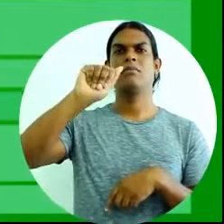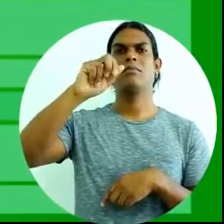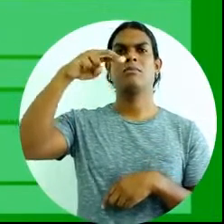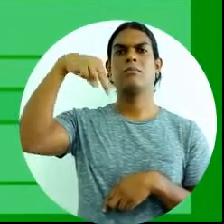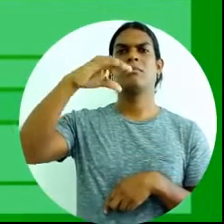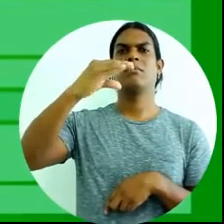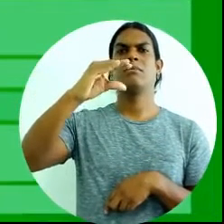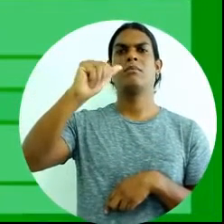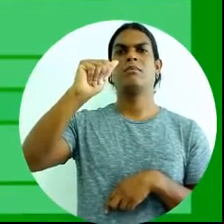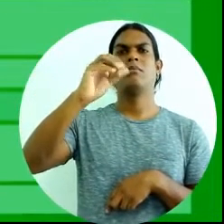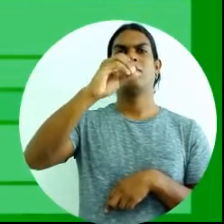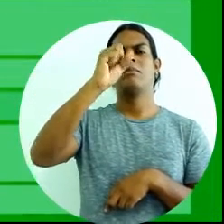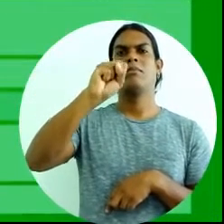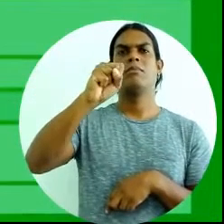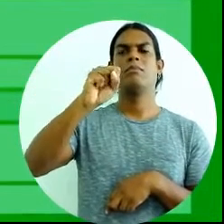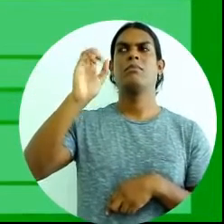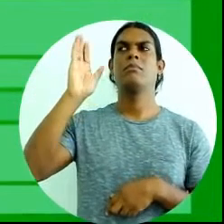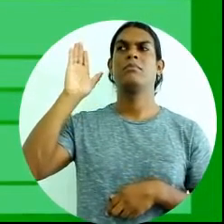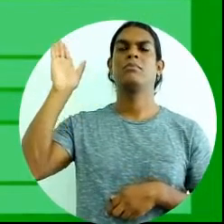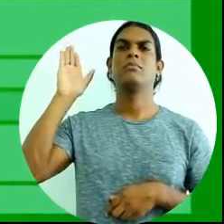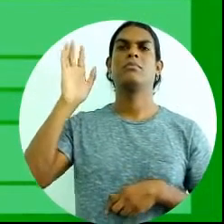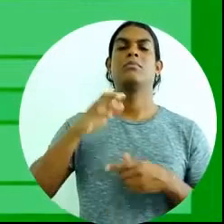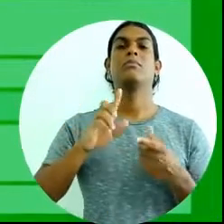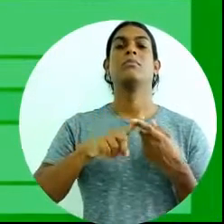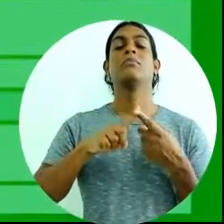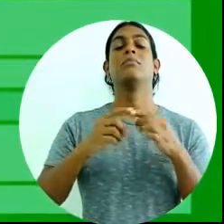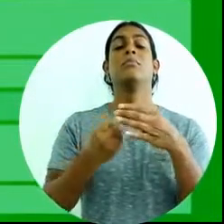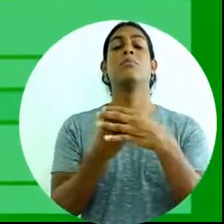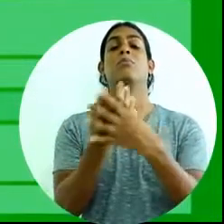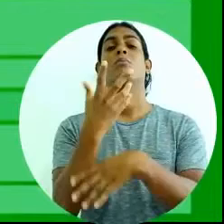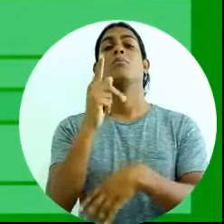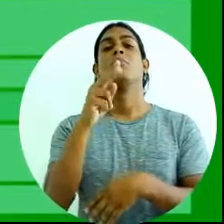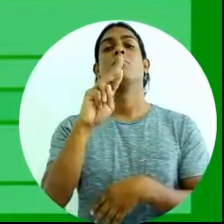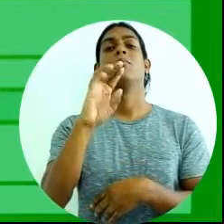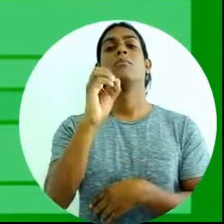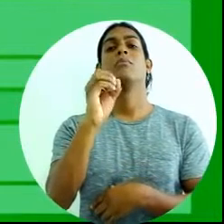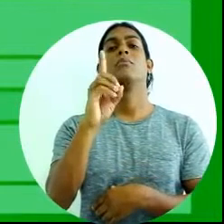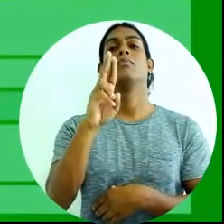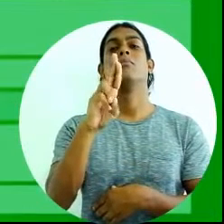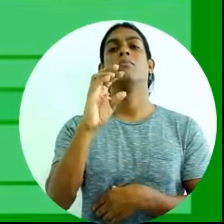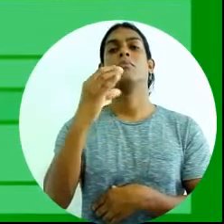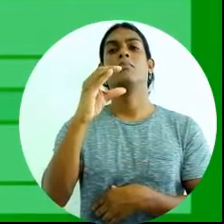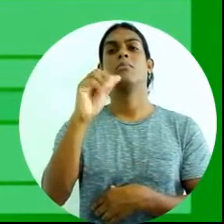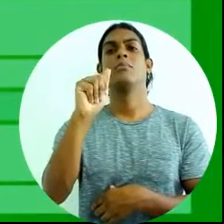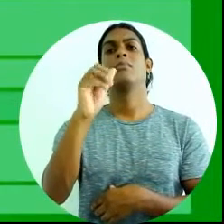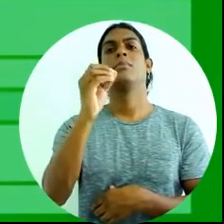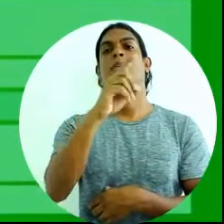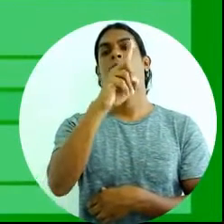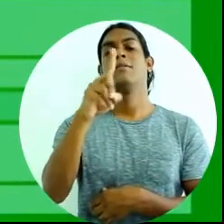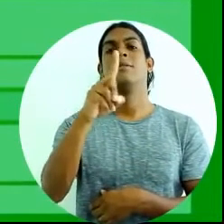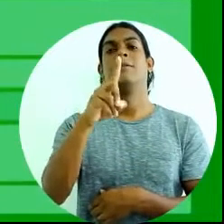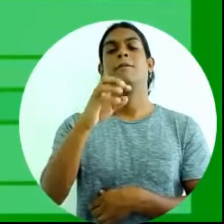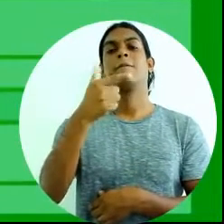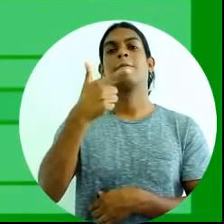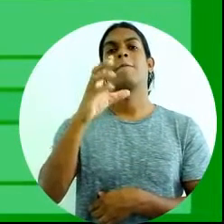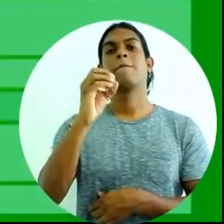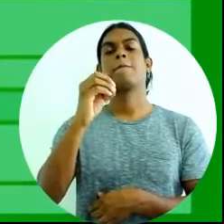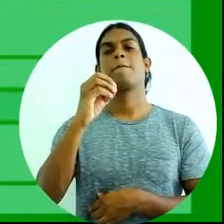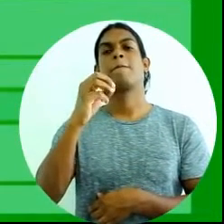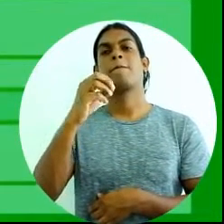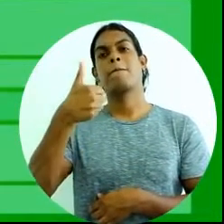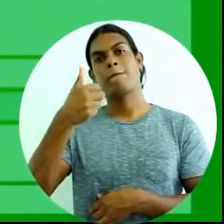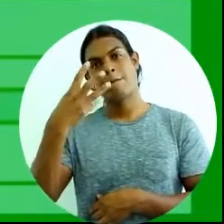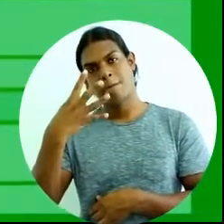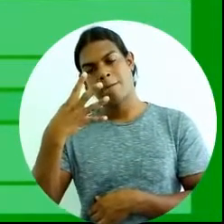finanças. Quais são os alvos dessa área de finanças? A área de produção, quais são os alvos? Então em 2014,